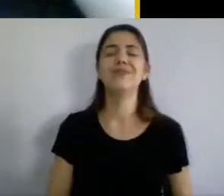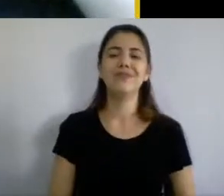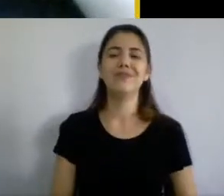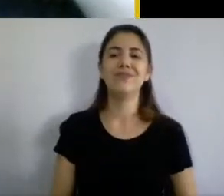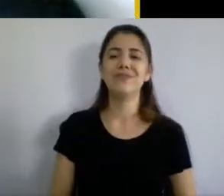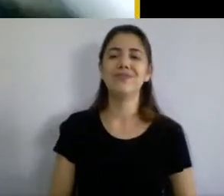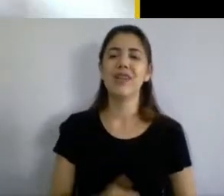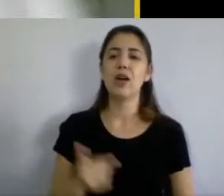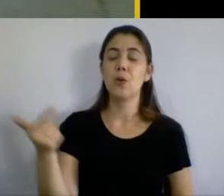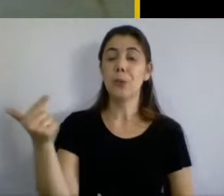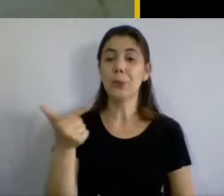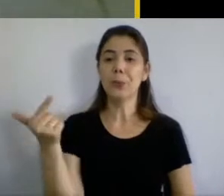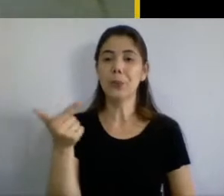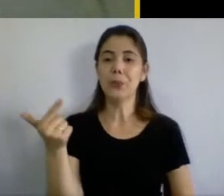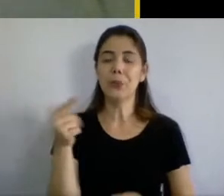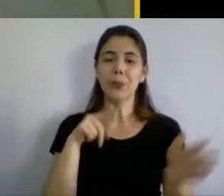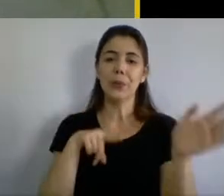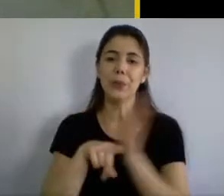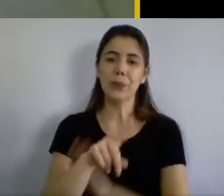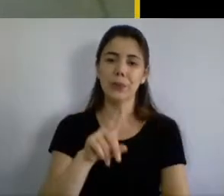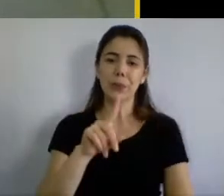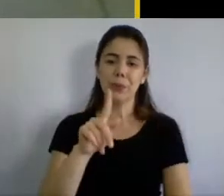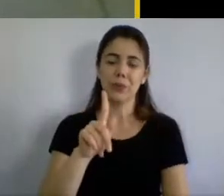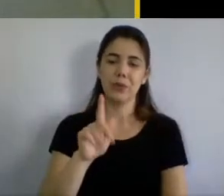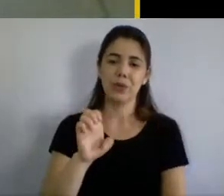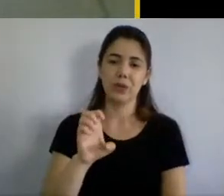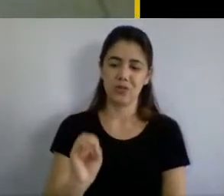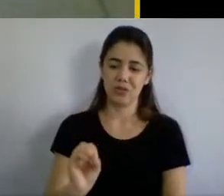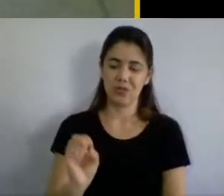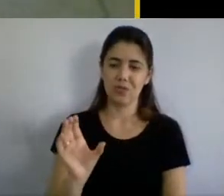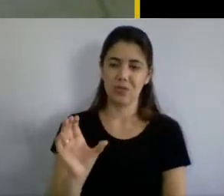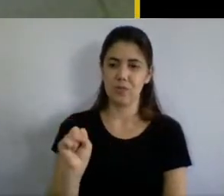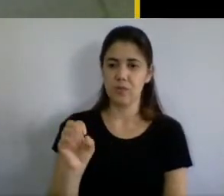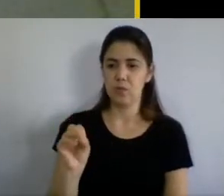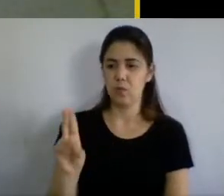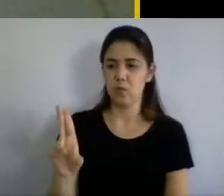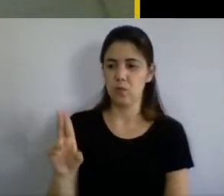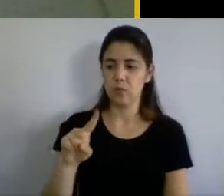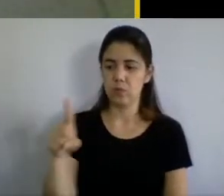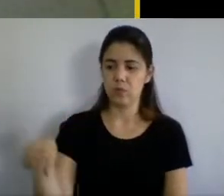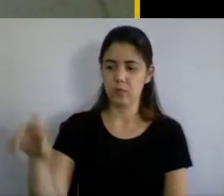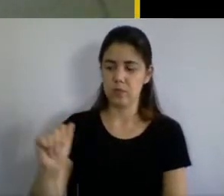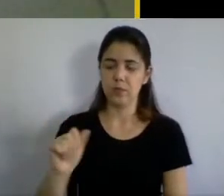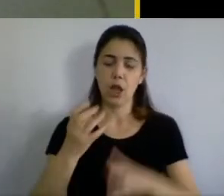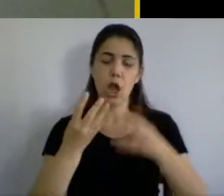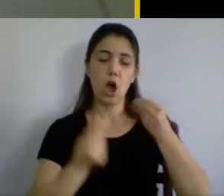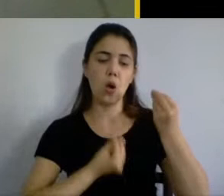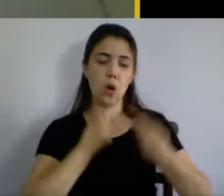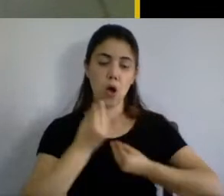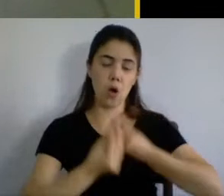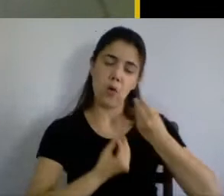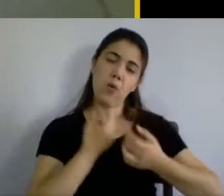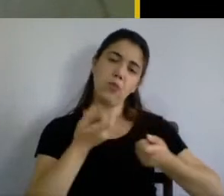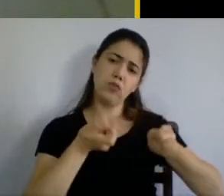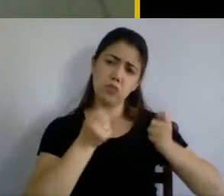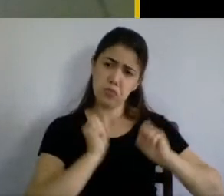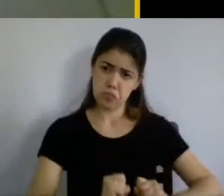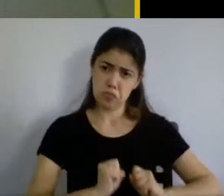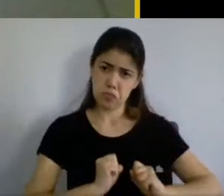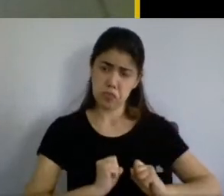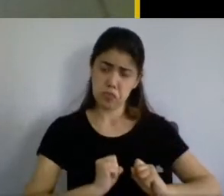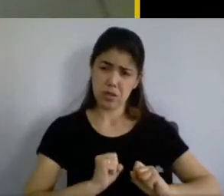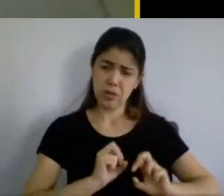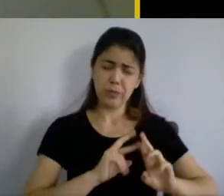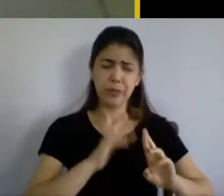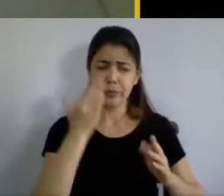da Geu Souza Teixeira. Pergunta o seguinte: como podemos levantar essa distinção